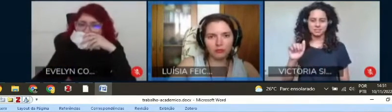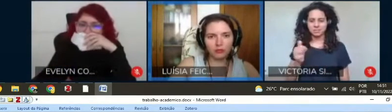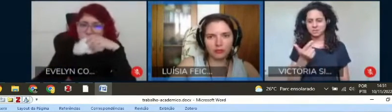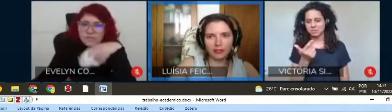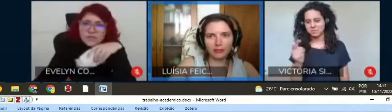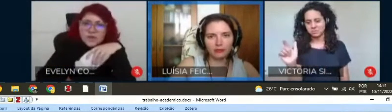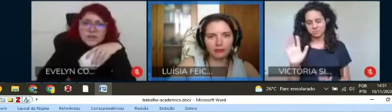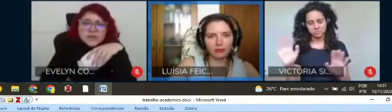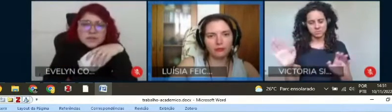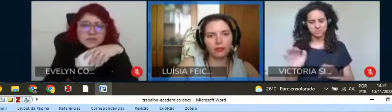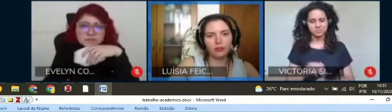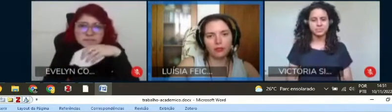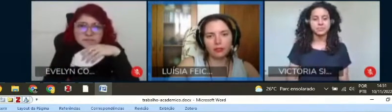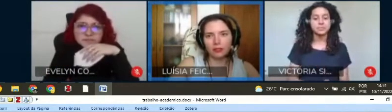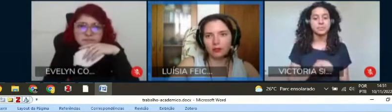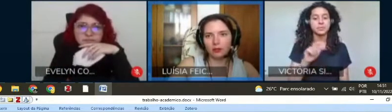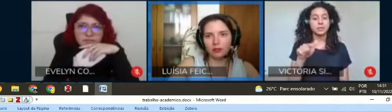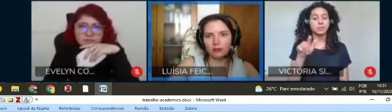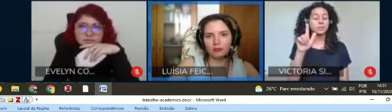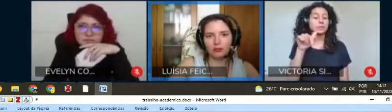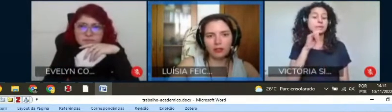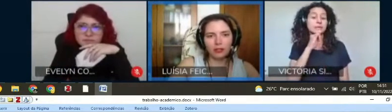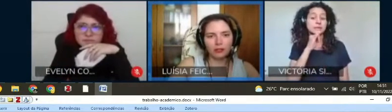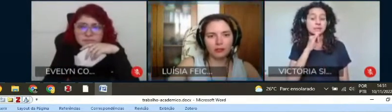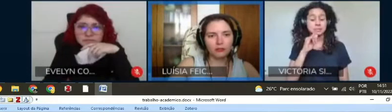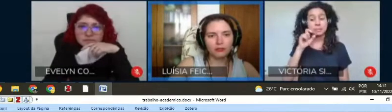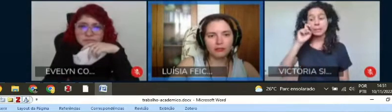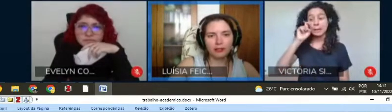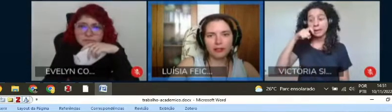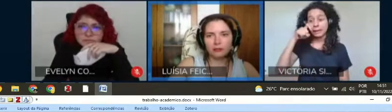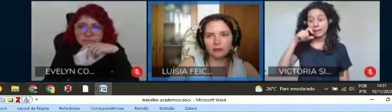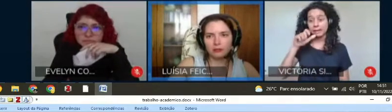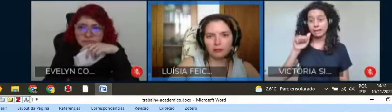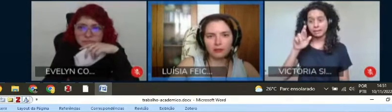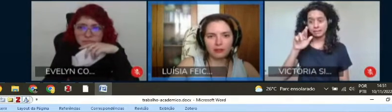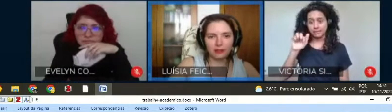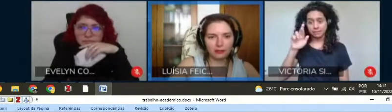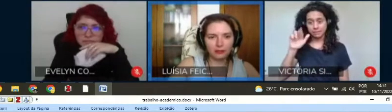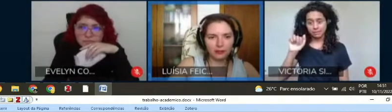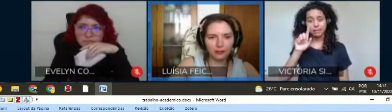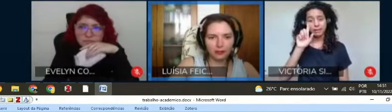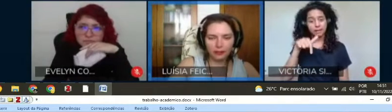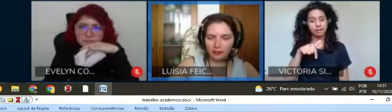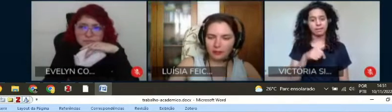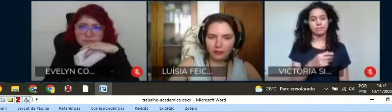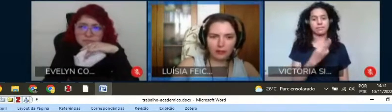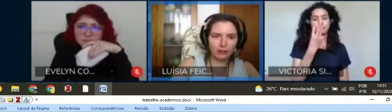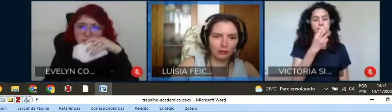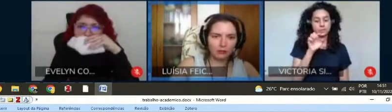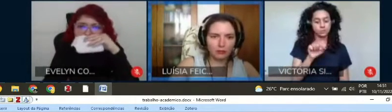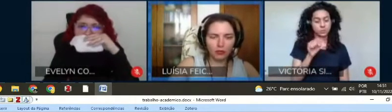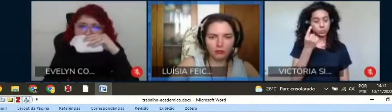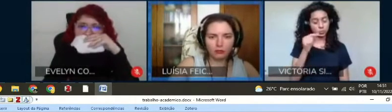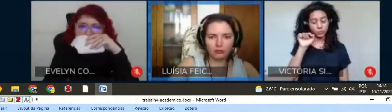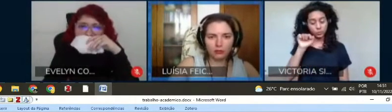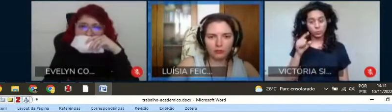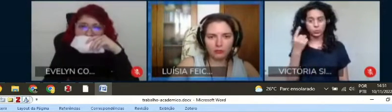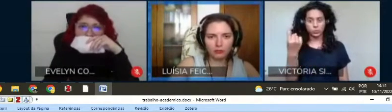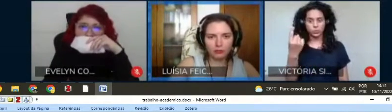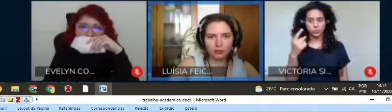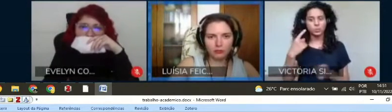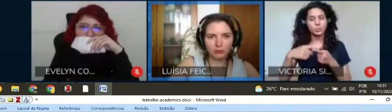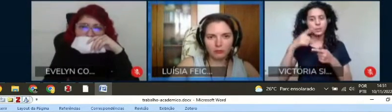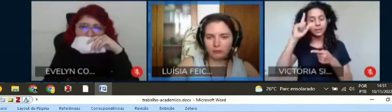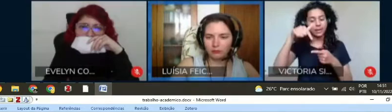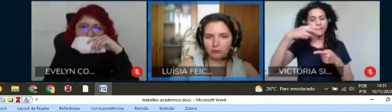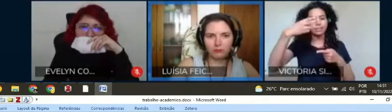meu título terciário. Então eu venho aqui e coloco título terciário, título terciário. E aqui eu coloco o